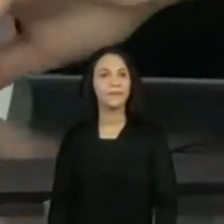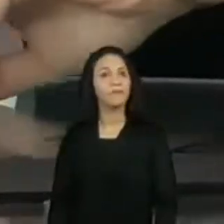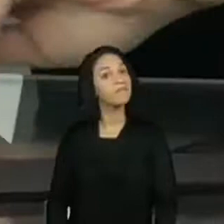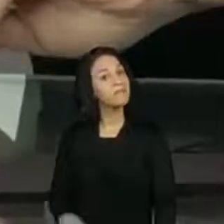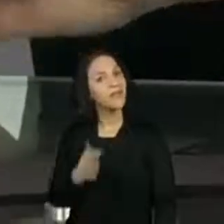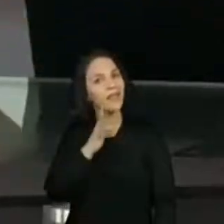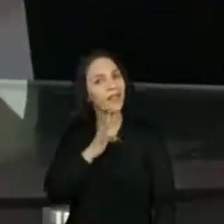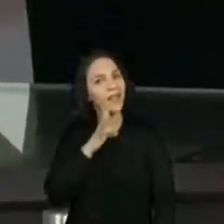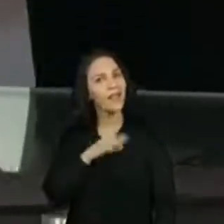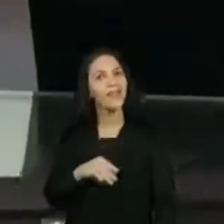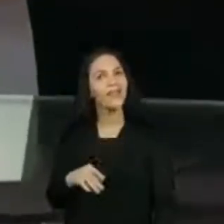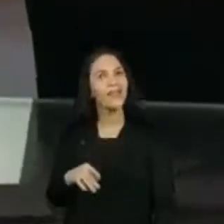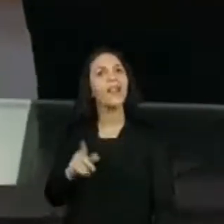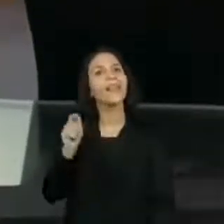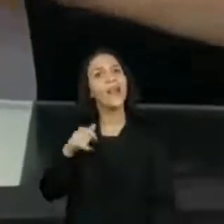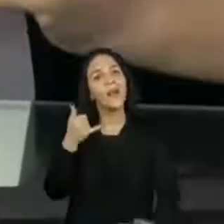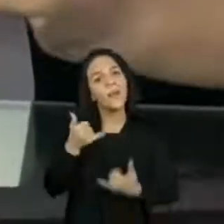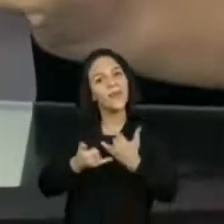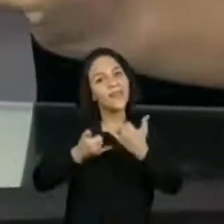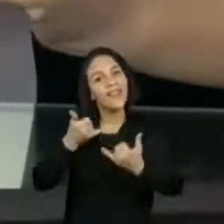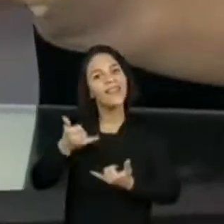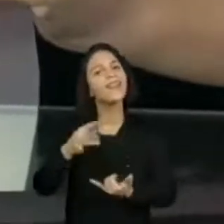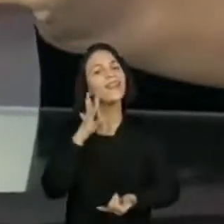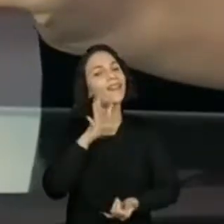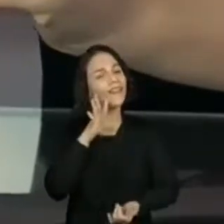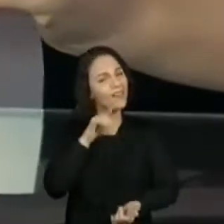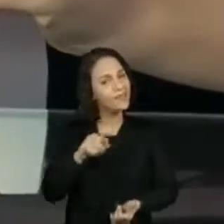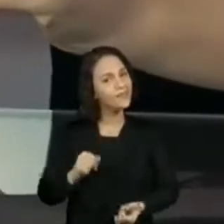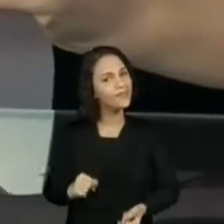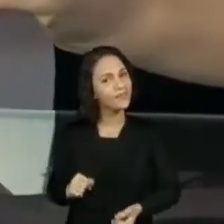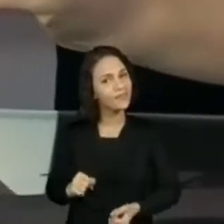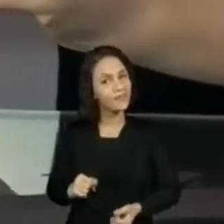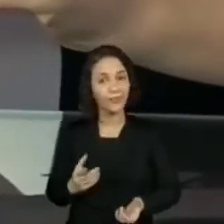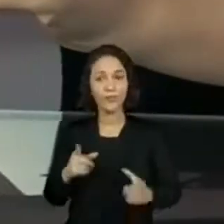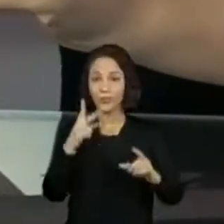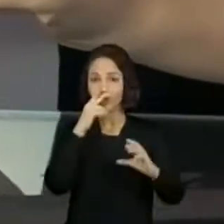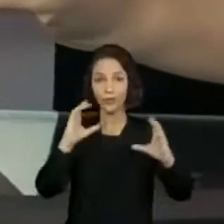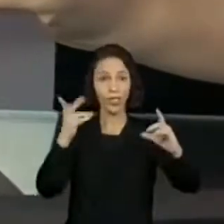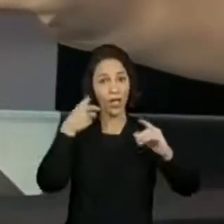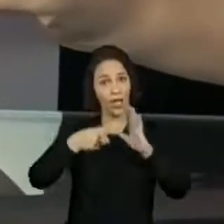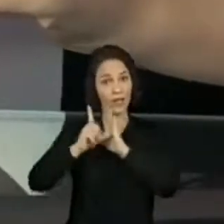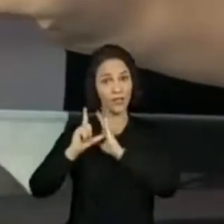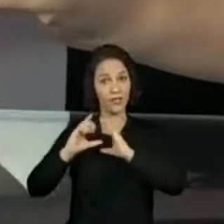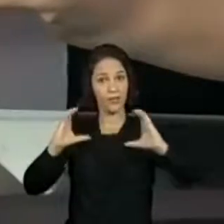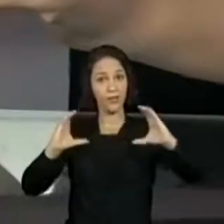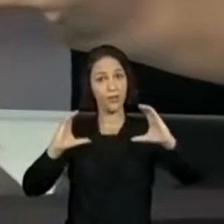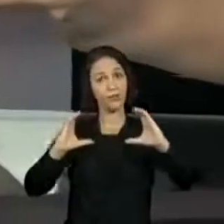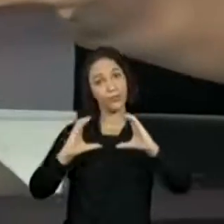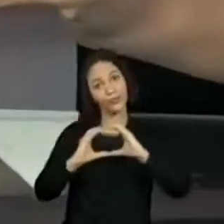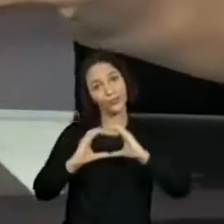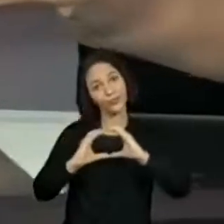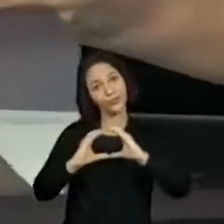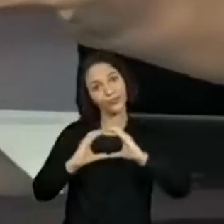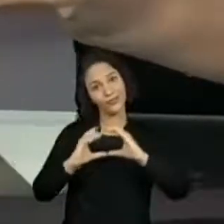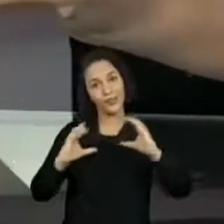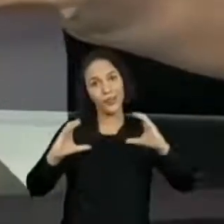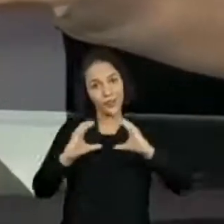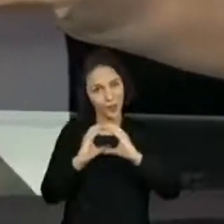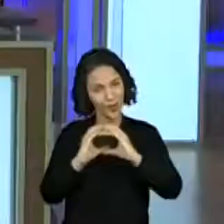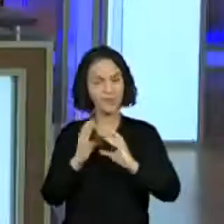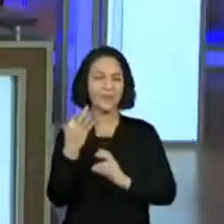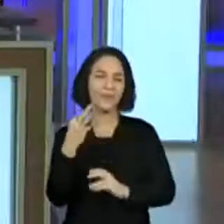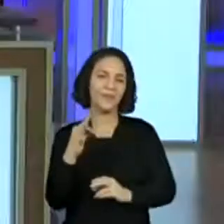Olha que legal, até para ir brincando mesmo, não é? E temos um círculo menor, segundo o Rafael. Isso, olha lá, um círculo menor,